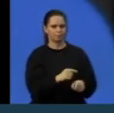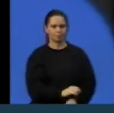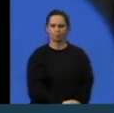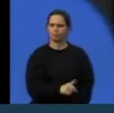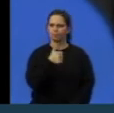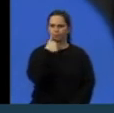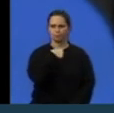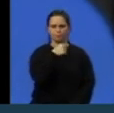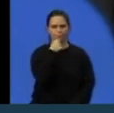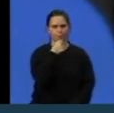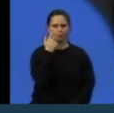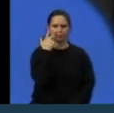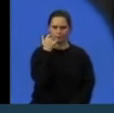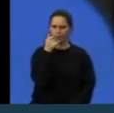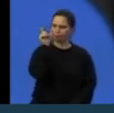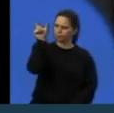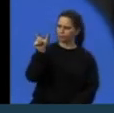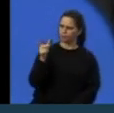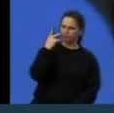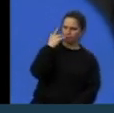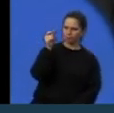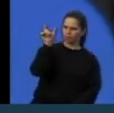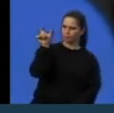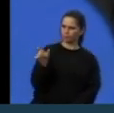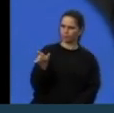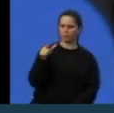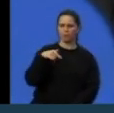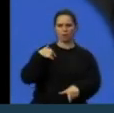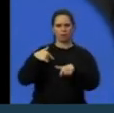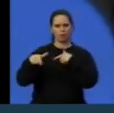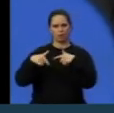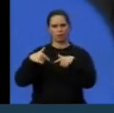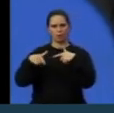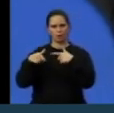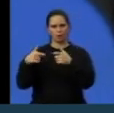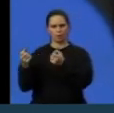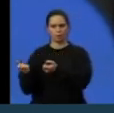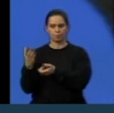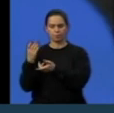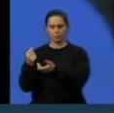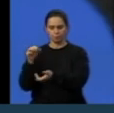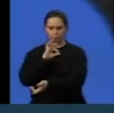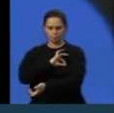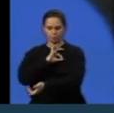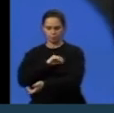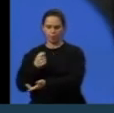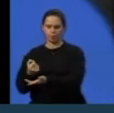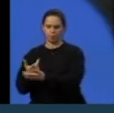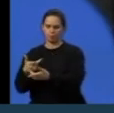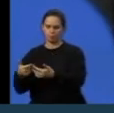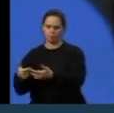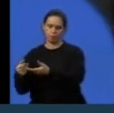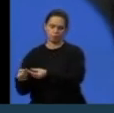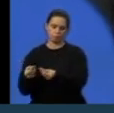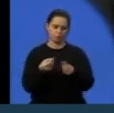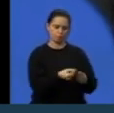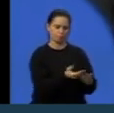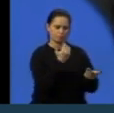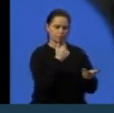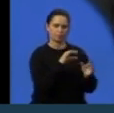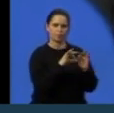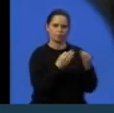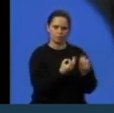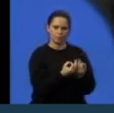de família, onde somente ele é o provedor do sustento desta, sofre um acidente vascular cerebral, normalmente é